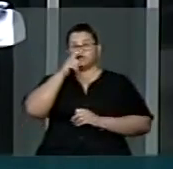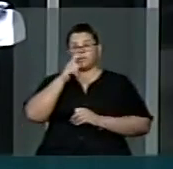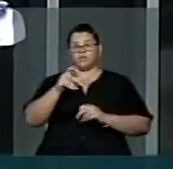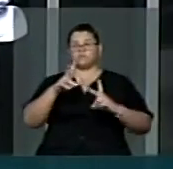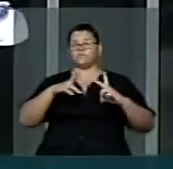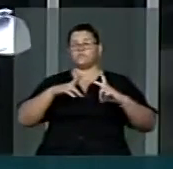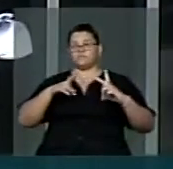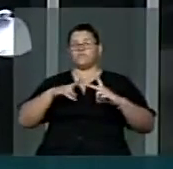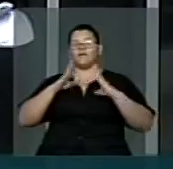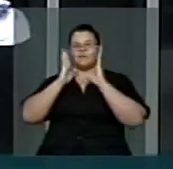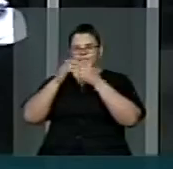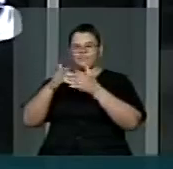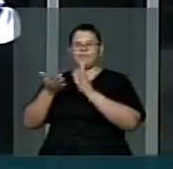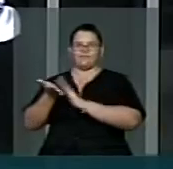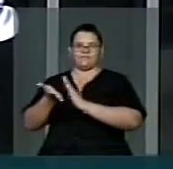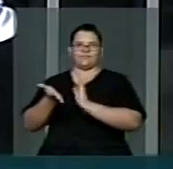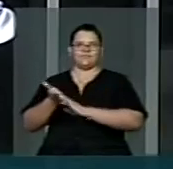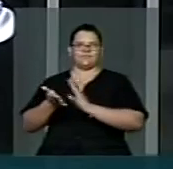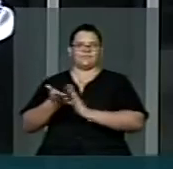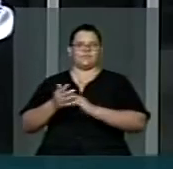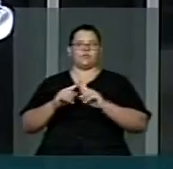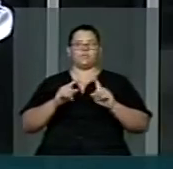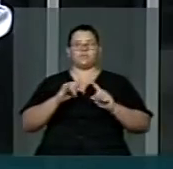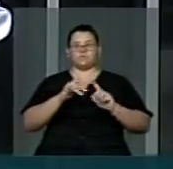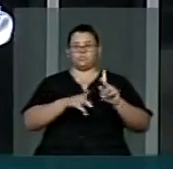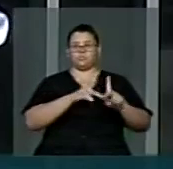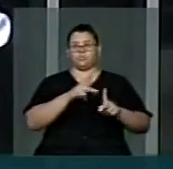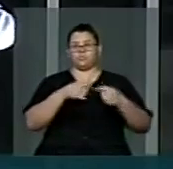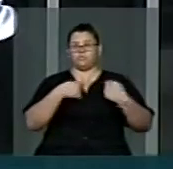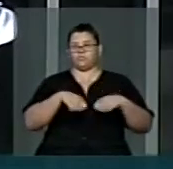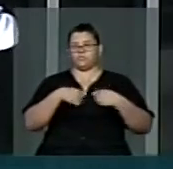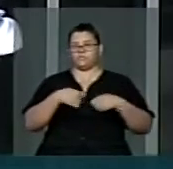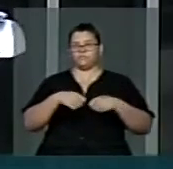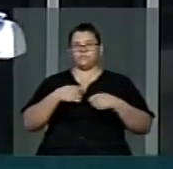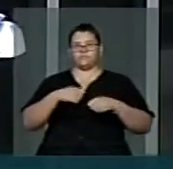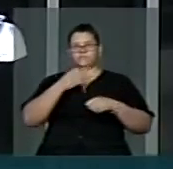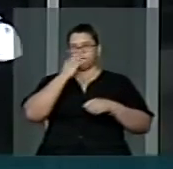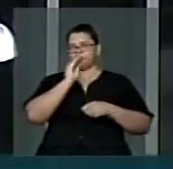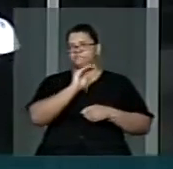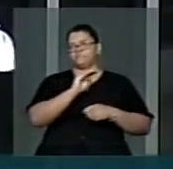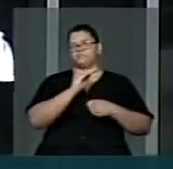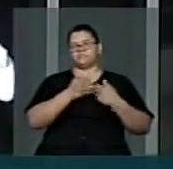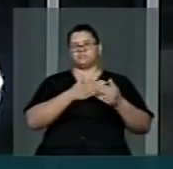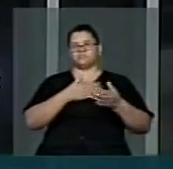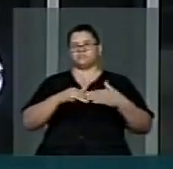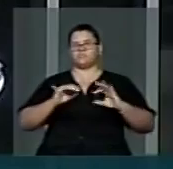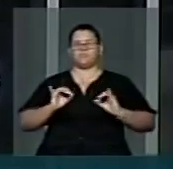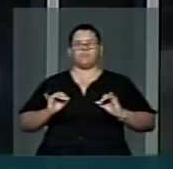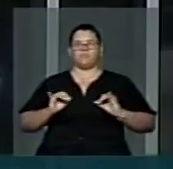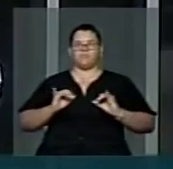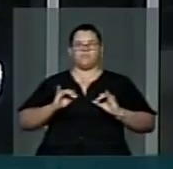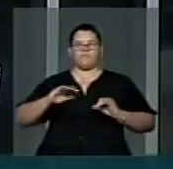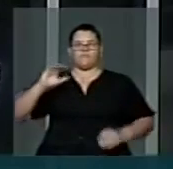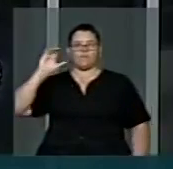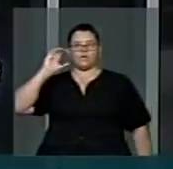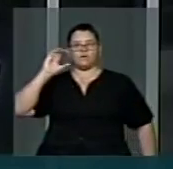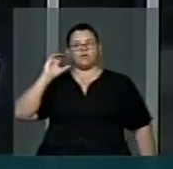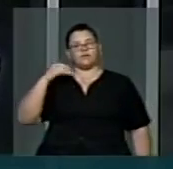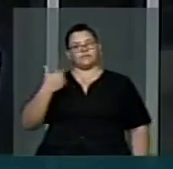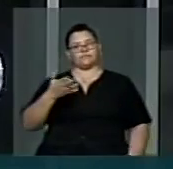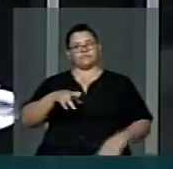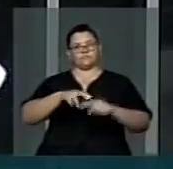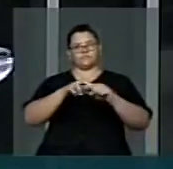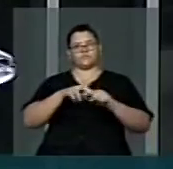muitos casos além dos interesses circunstanciais dos próprios governos. Nesse sentido, salta aos